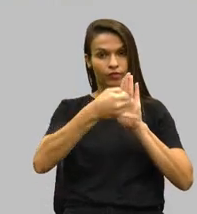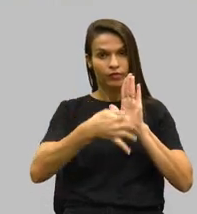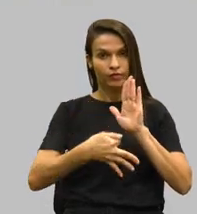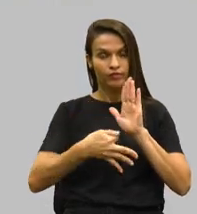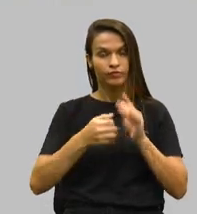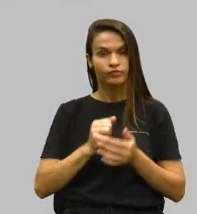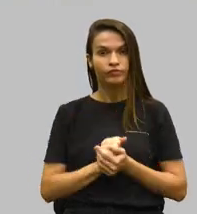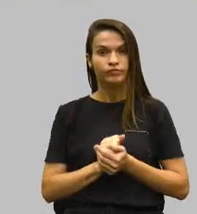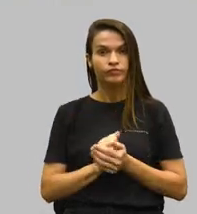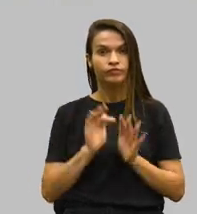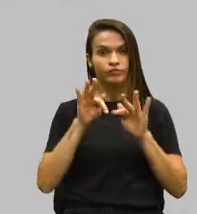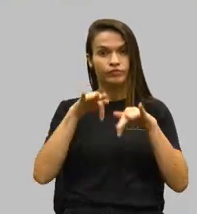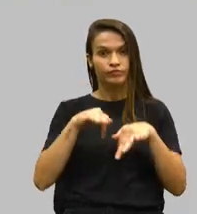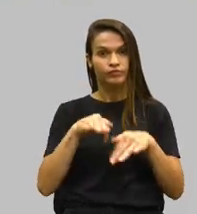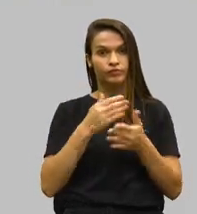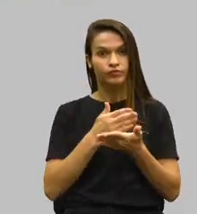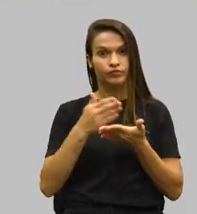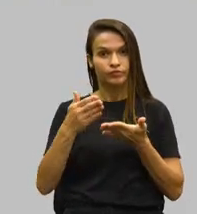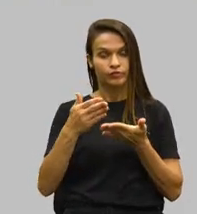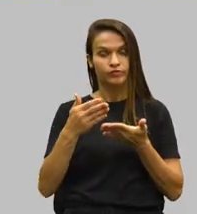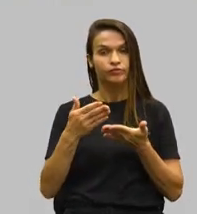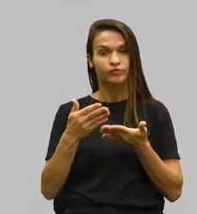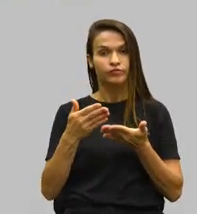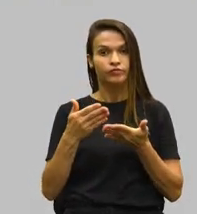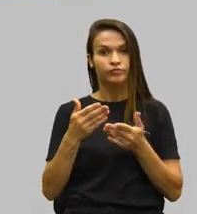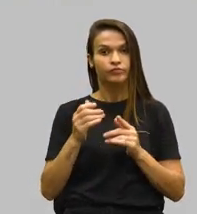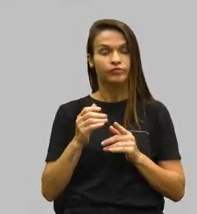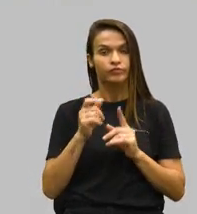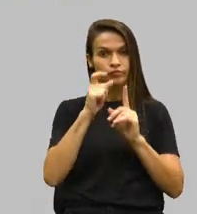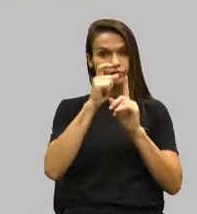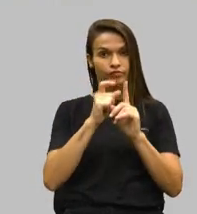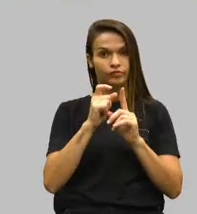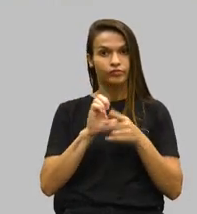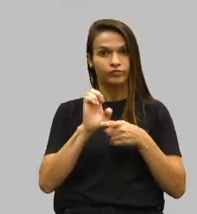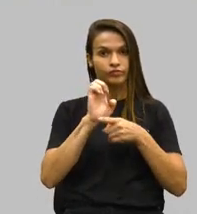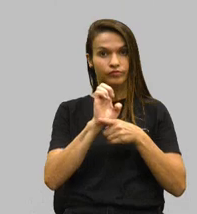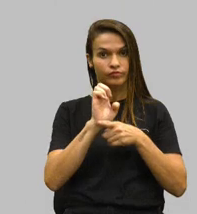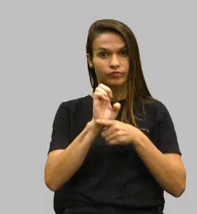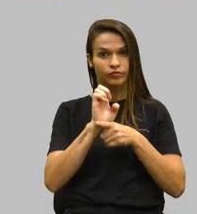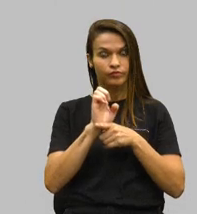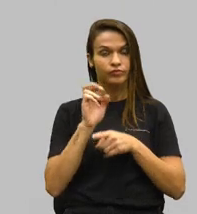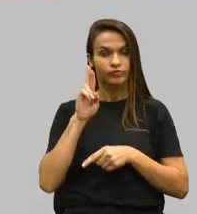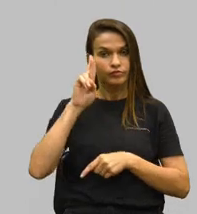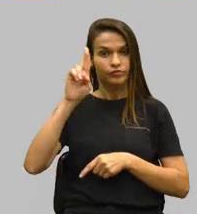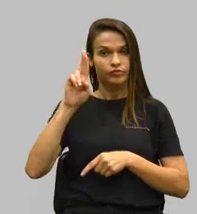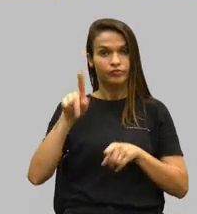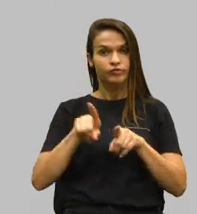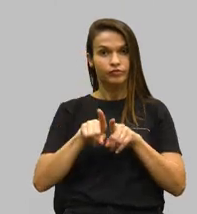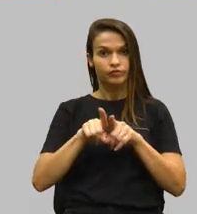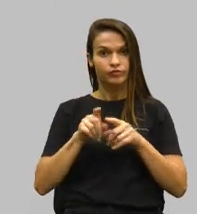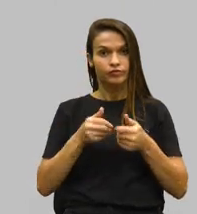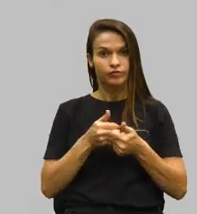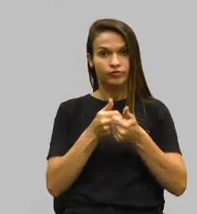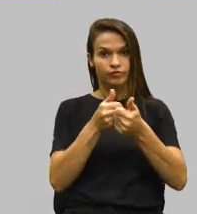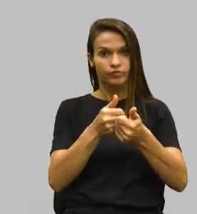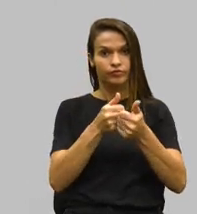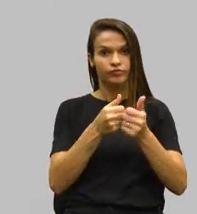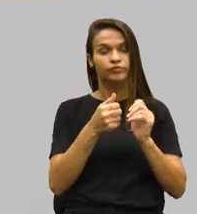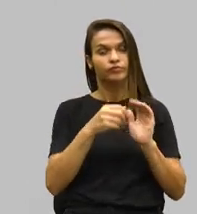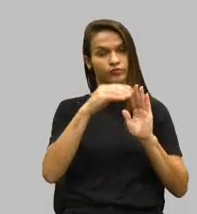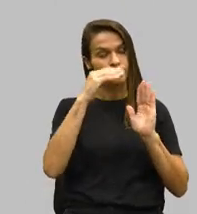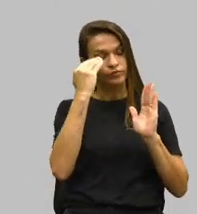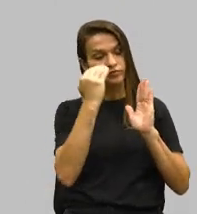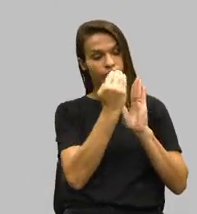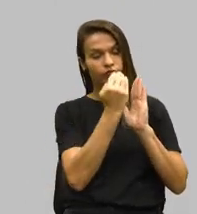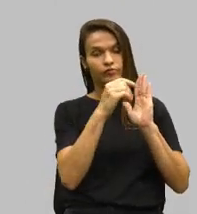encerrada a exposição inicial da autoridade Estadual a ordem de interpelação seguirá a ordem de inscrição